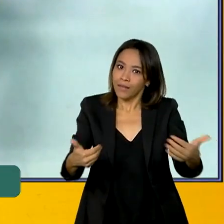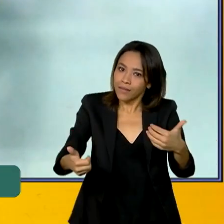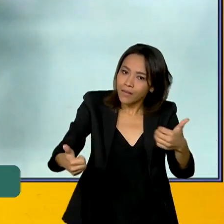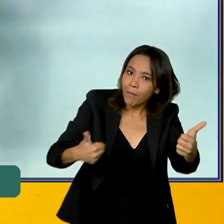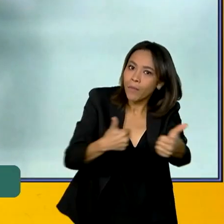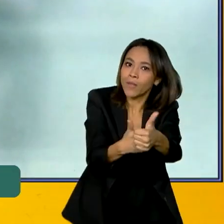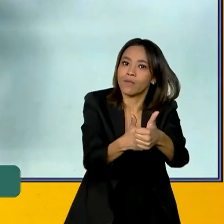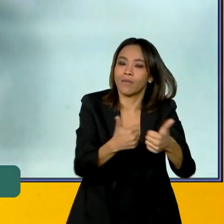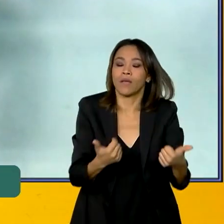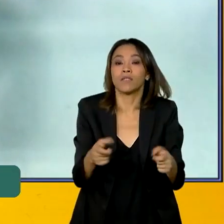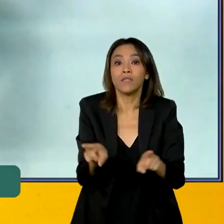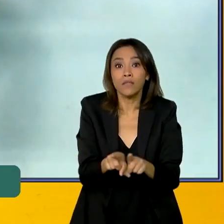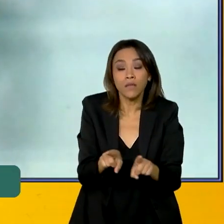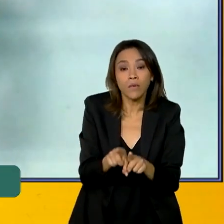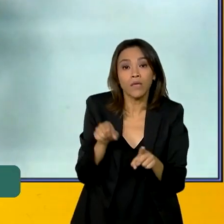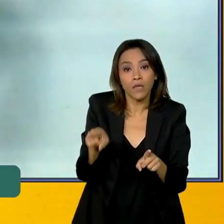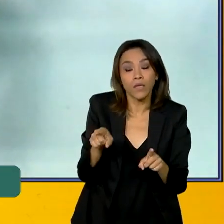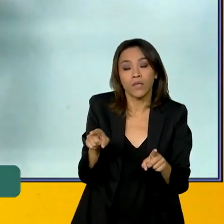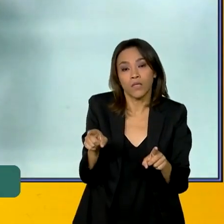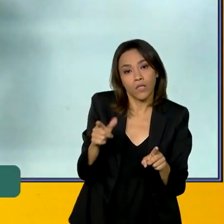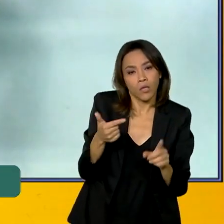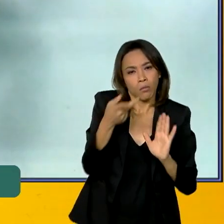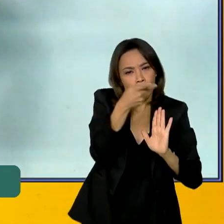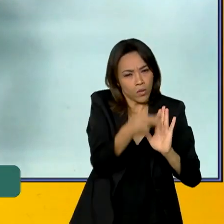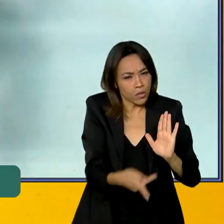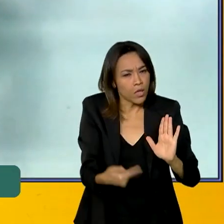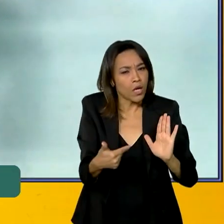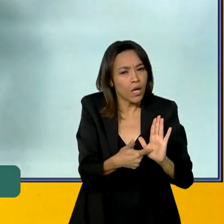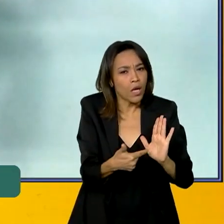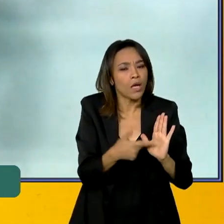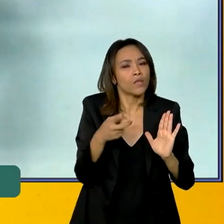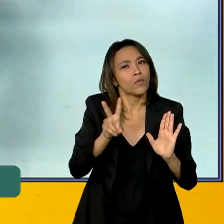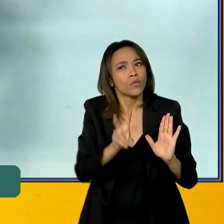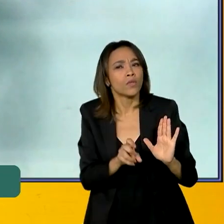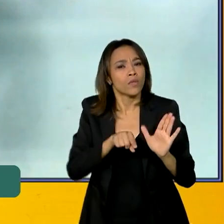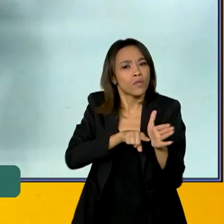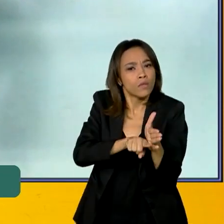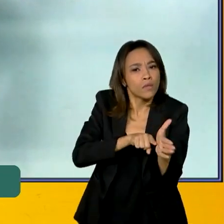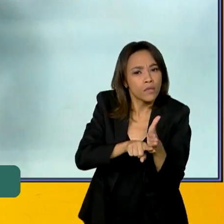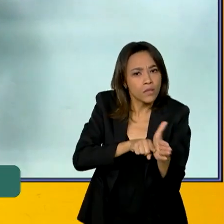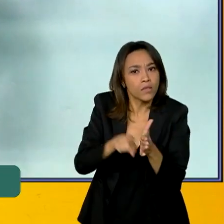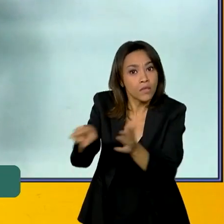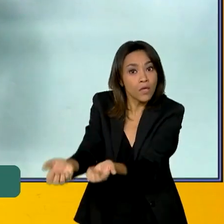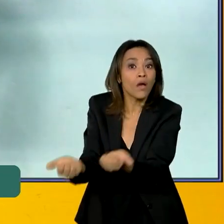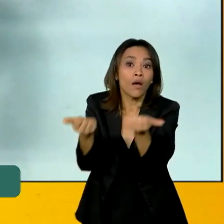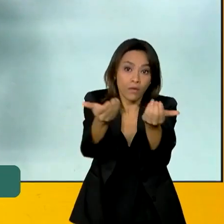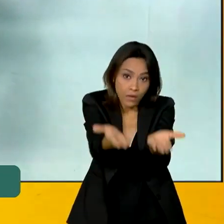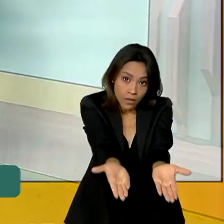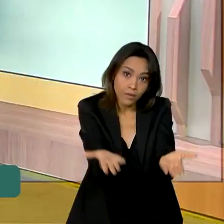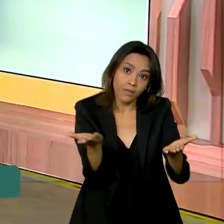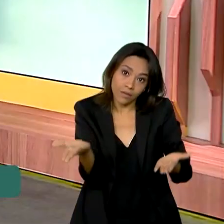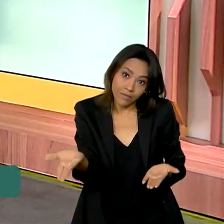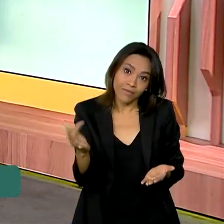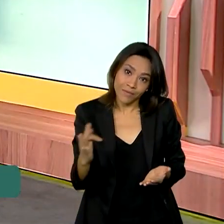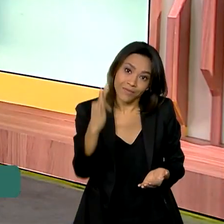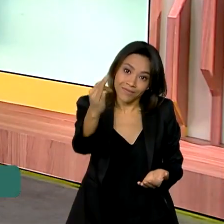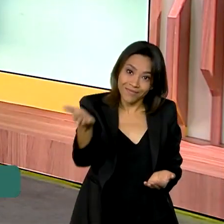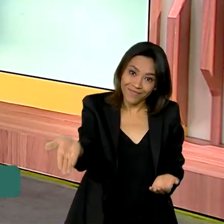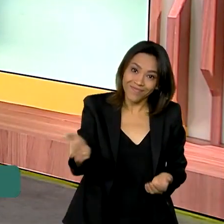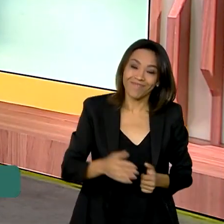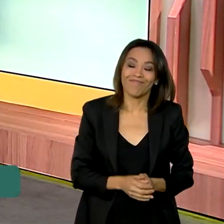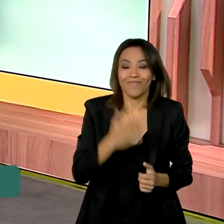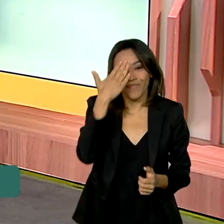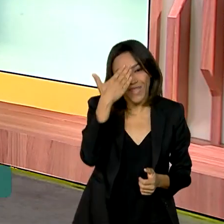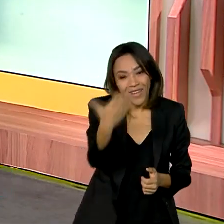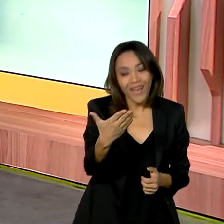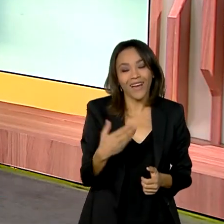setor e através também dos projetos, né, de extensão, de pesquisa que a unidade vem desenvolvendo. Muito bom. Diretor Marcelo